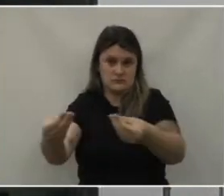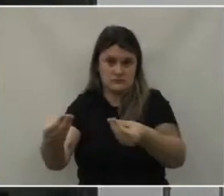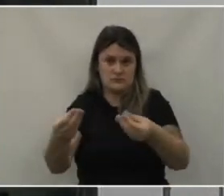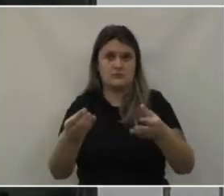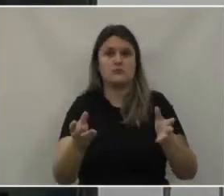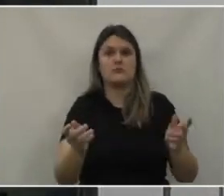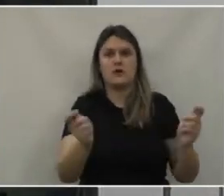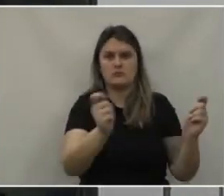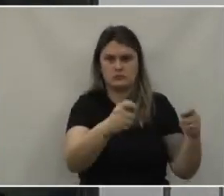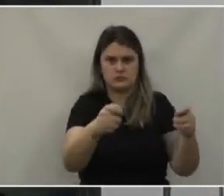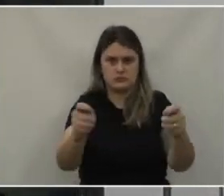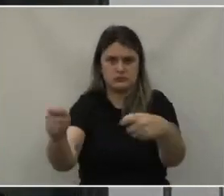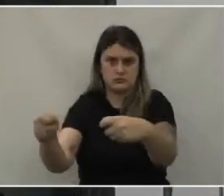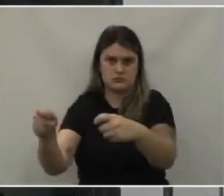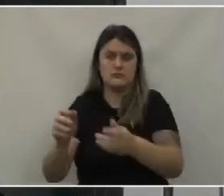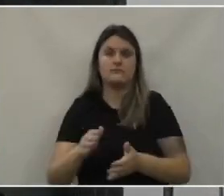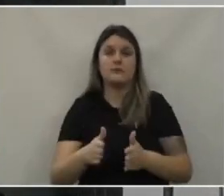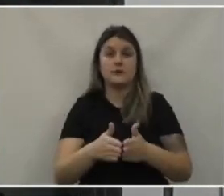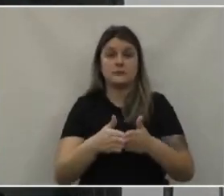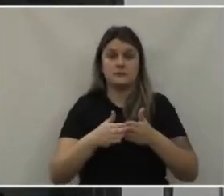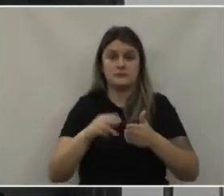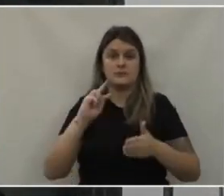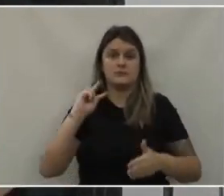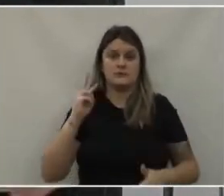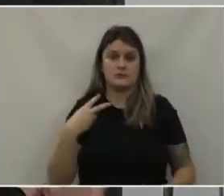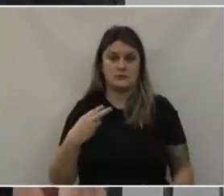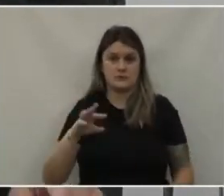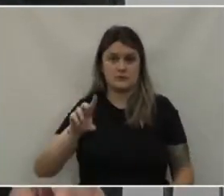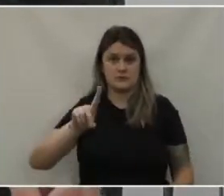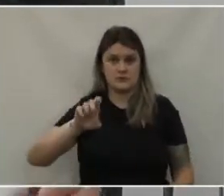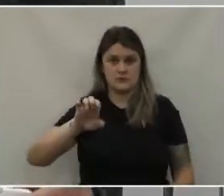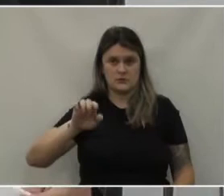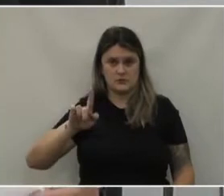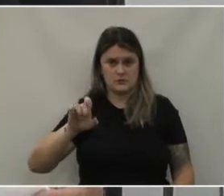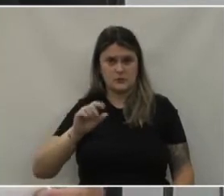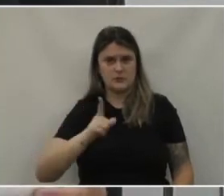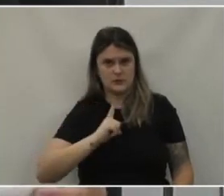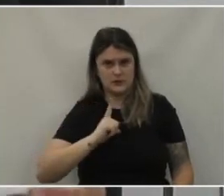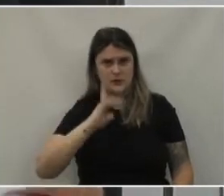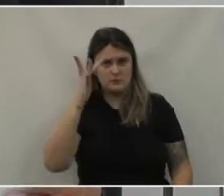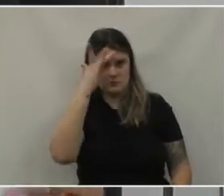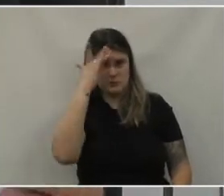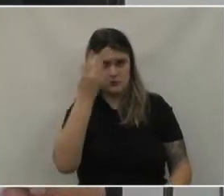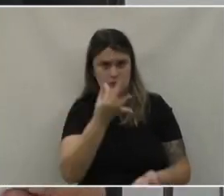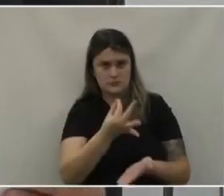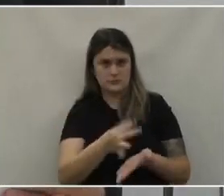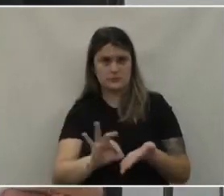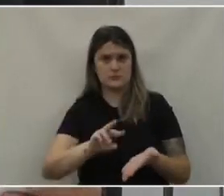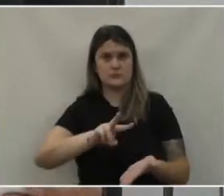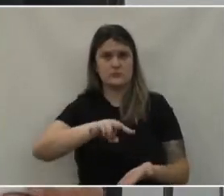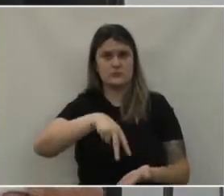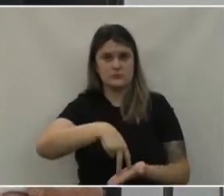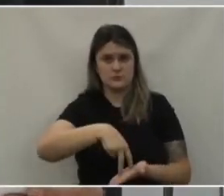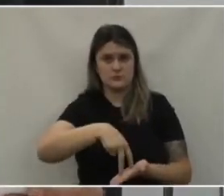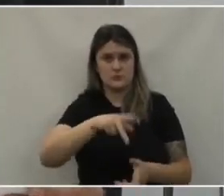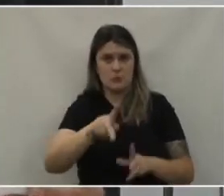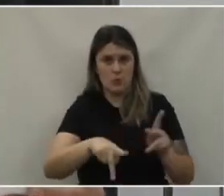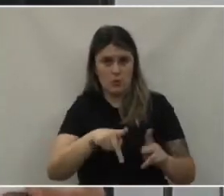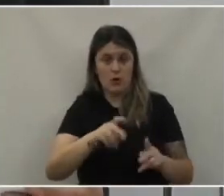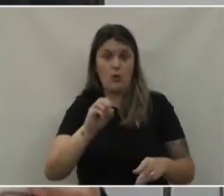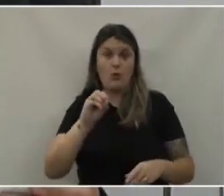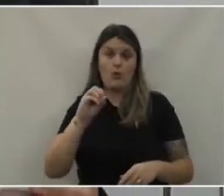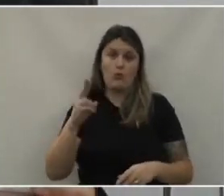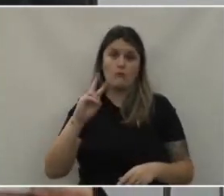às devidas comissões. Solicito ao vereador Diego para que informe se há alguém inscrito para a tribuna popular ou algum